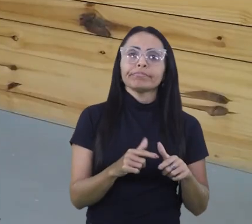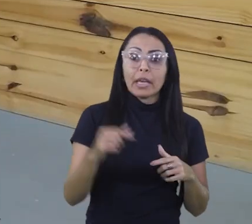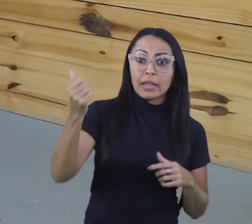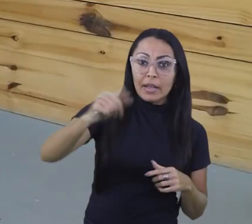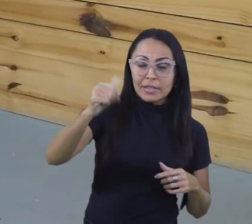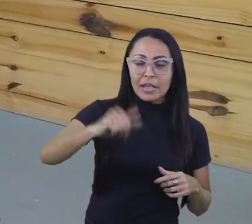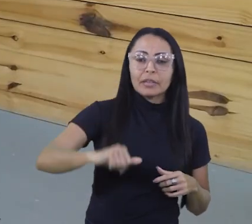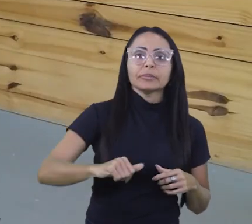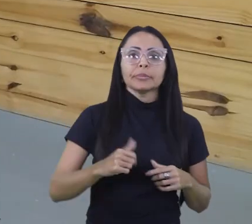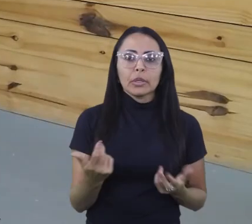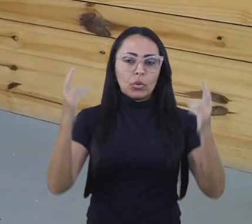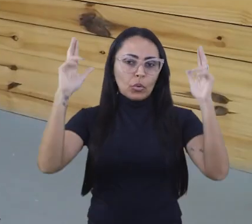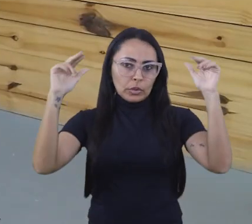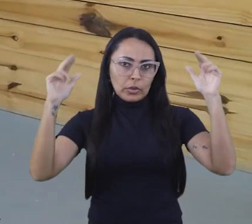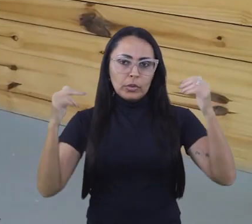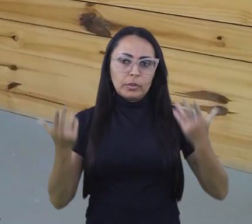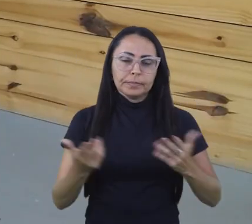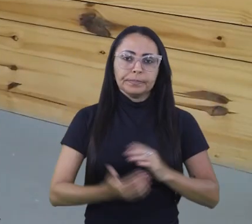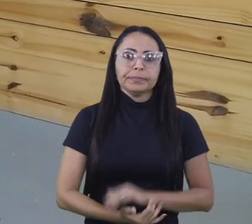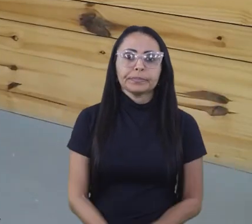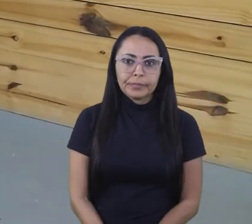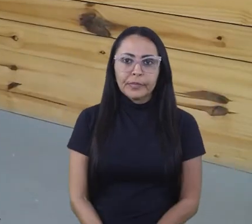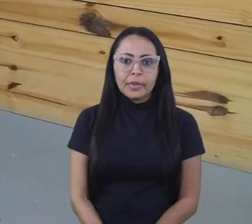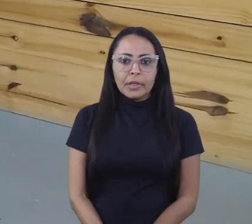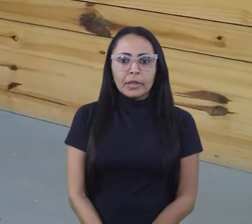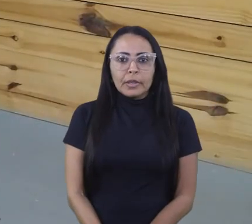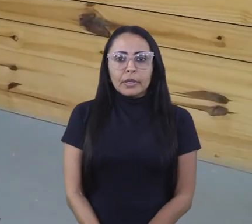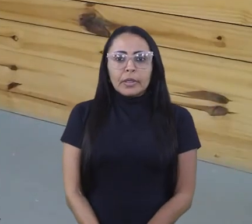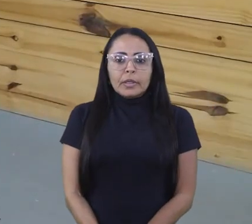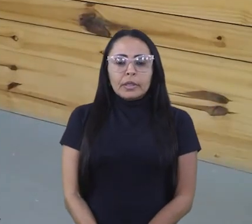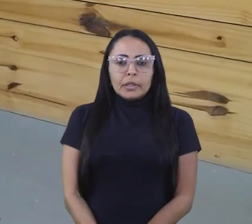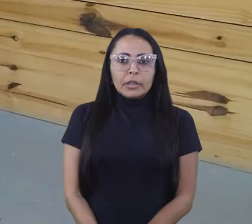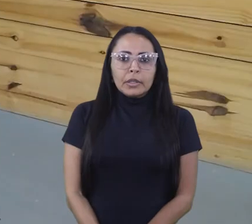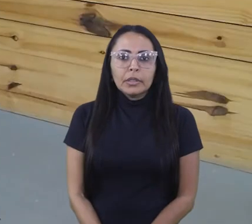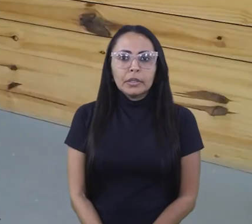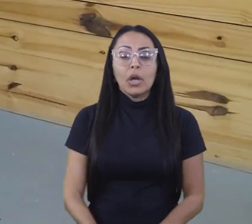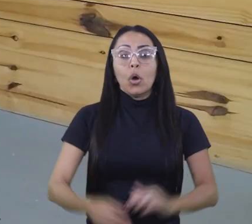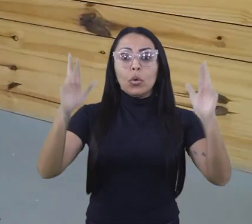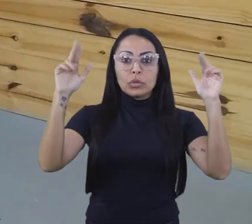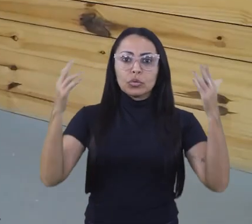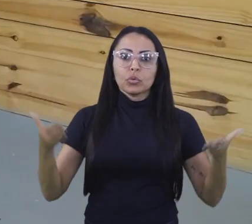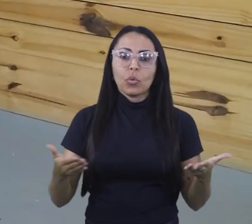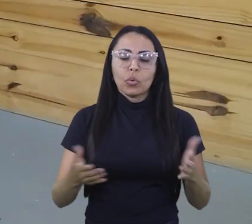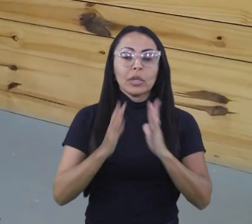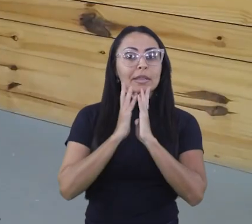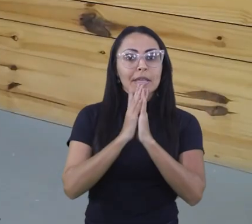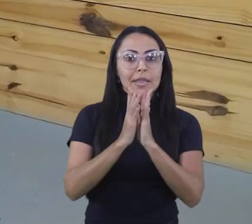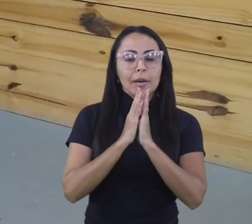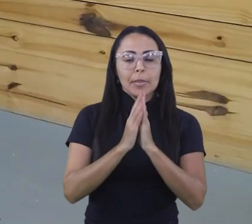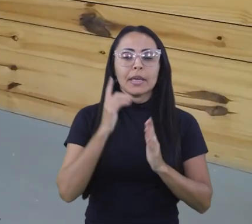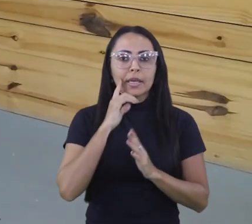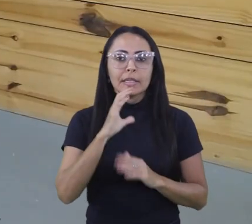analisar também um conteúdo, tá, para fazer a classificação. E os assuntos, gente, eles têm, né, dinâmicas de